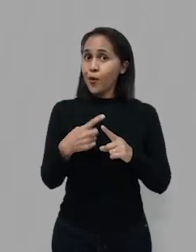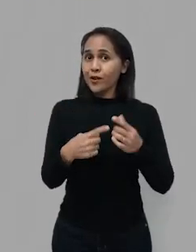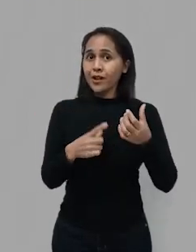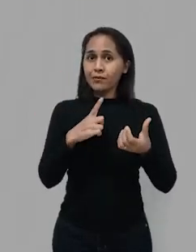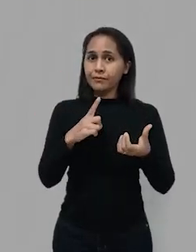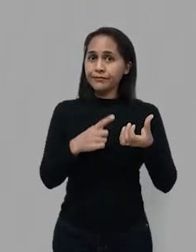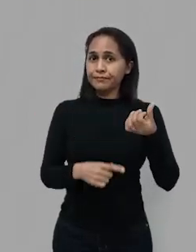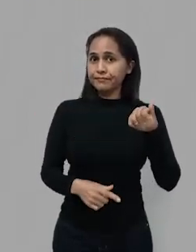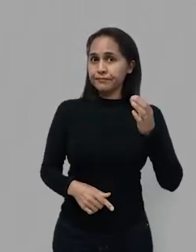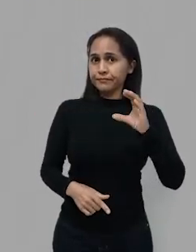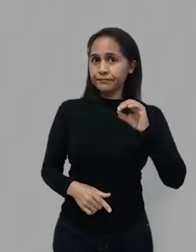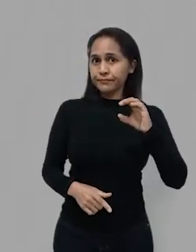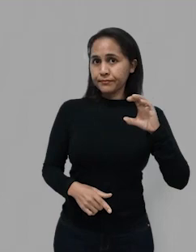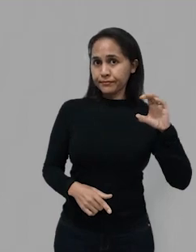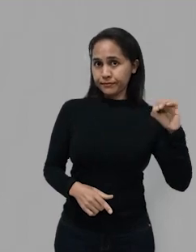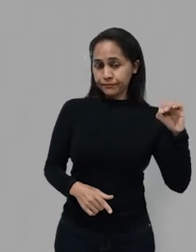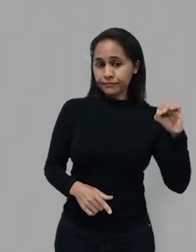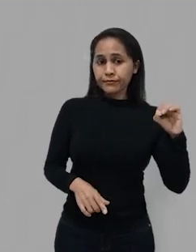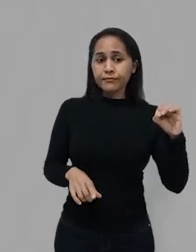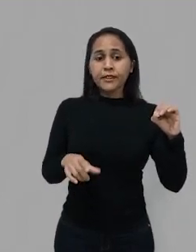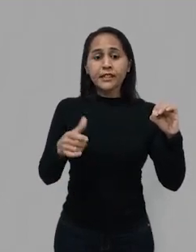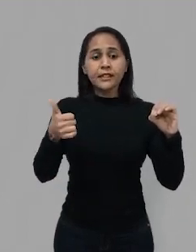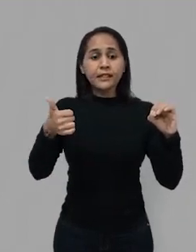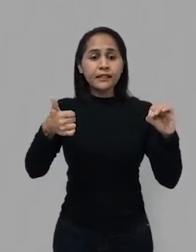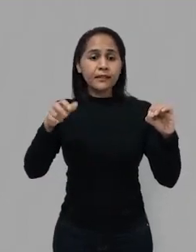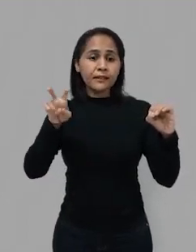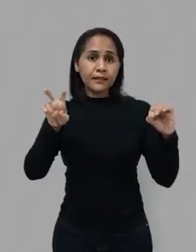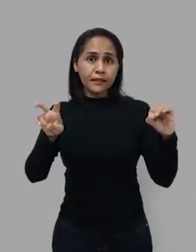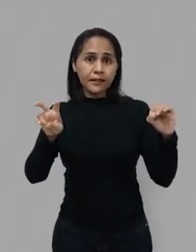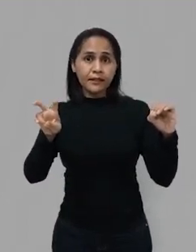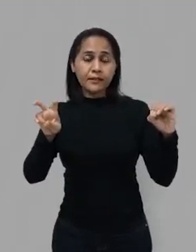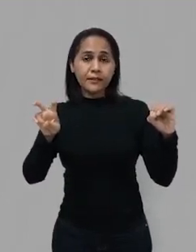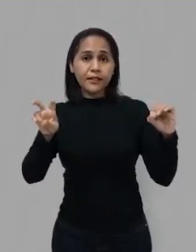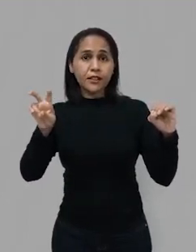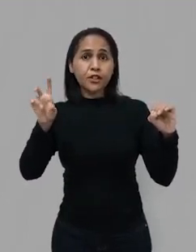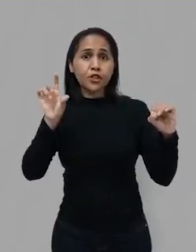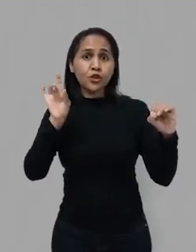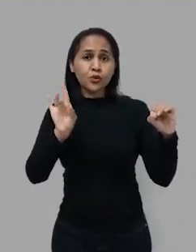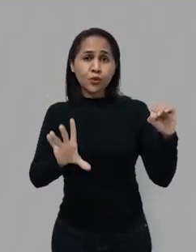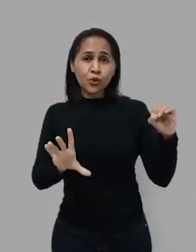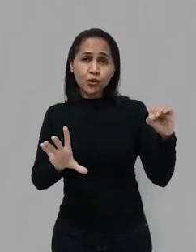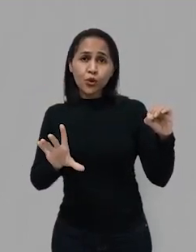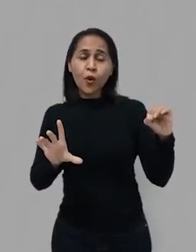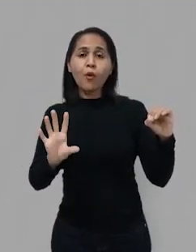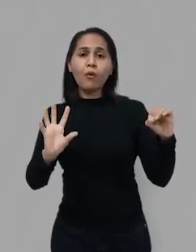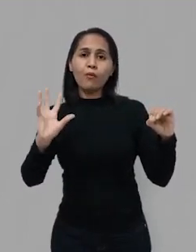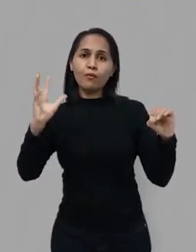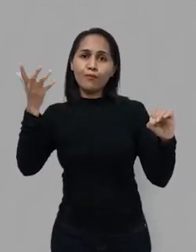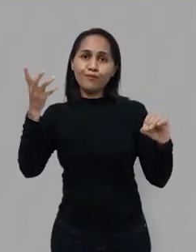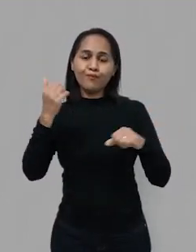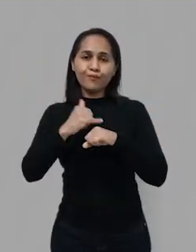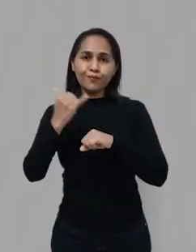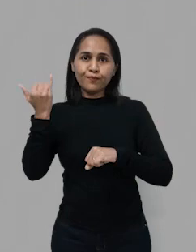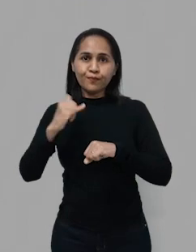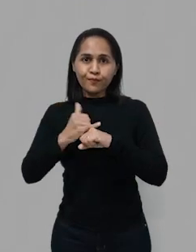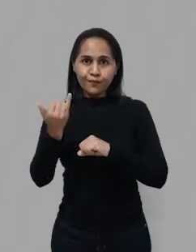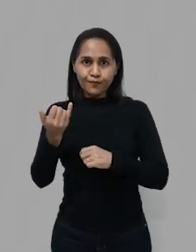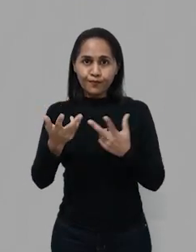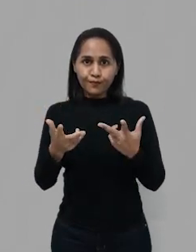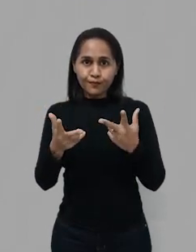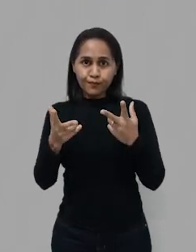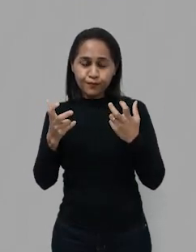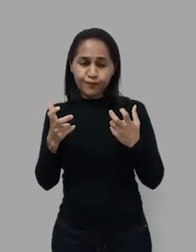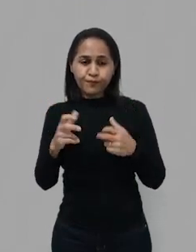15 moléculas sofreram a ionização. Vamos ao resultado. Então, a expressão alfa, que é o grau